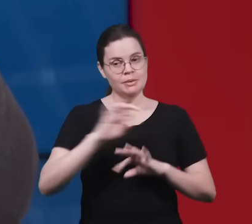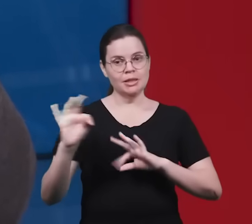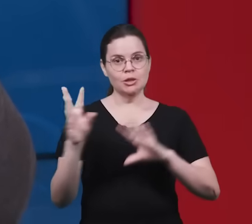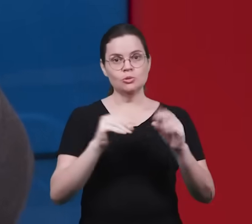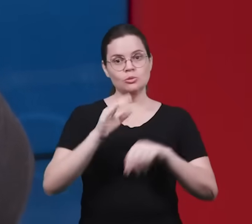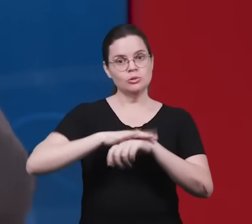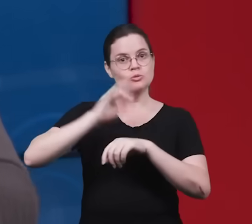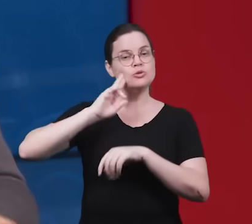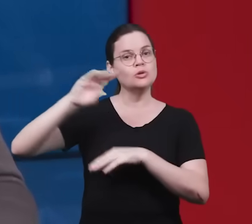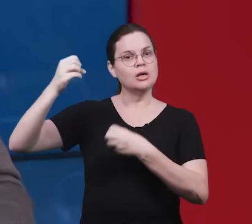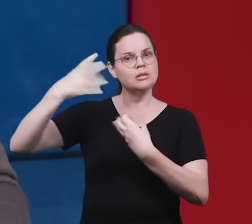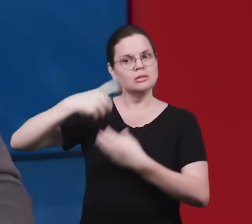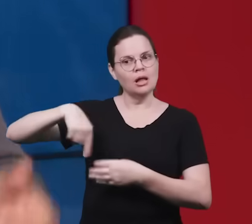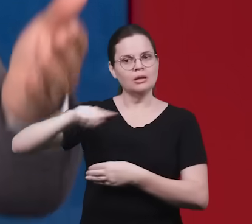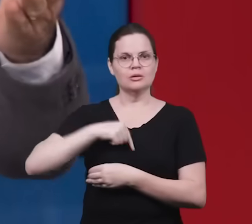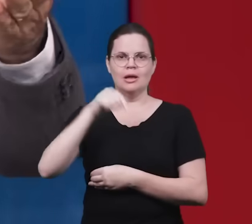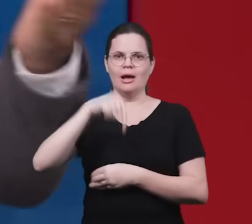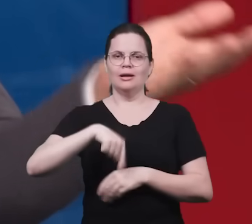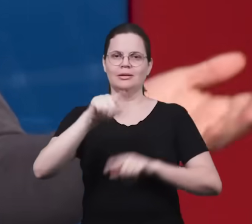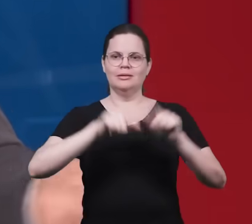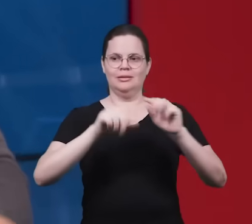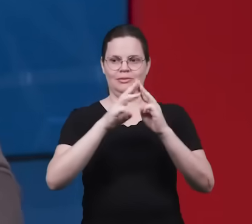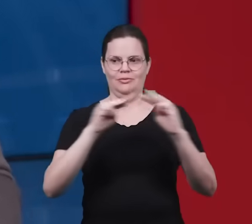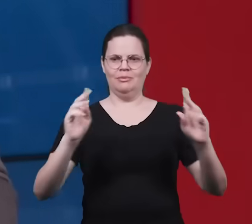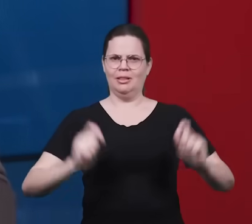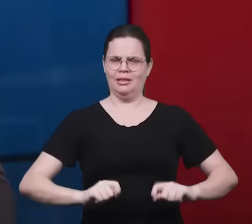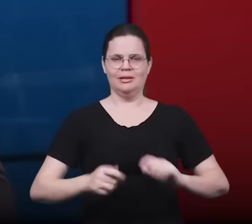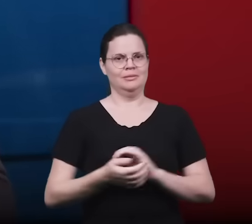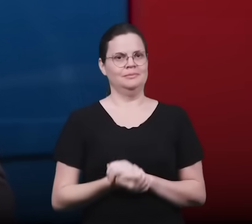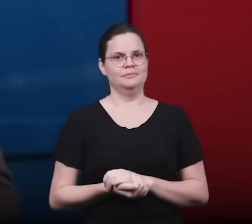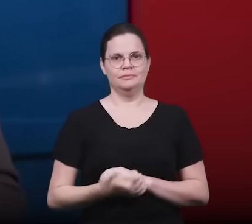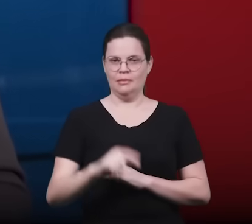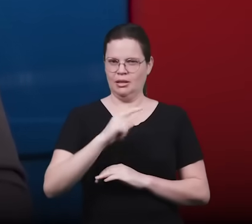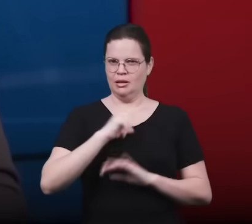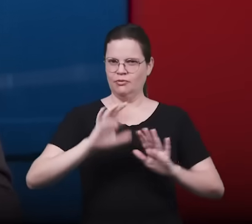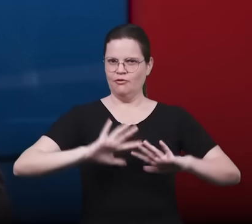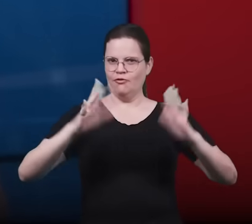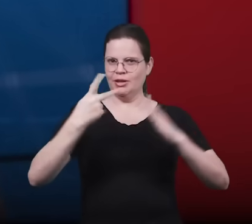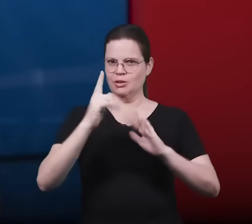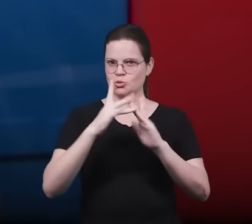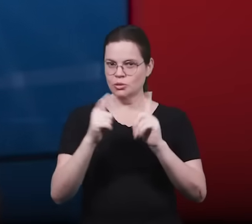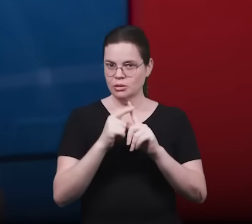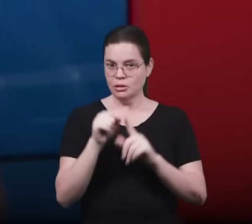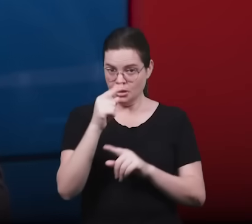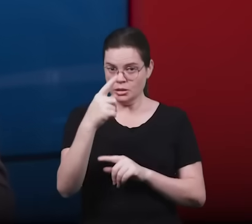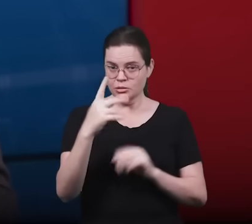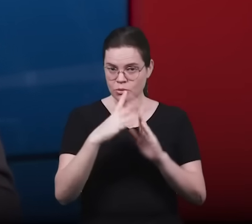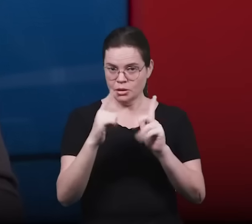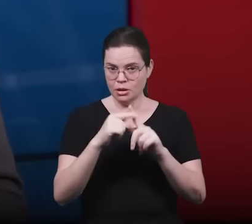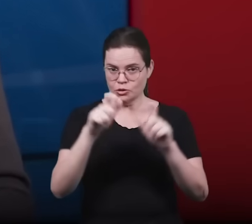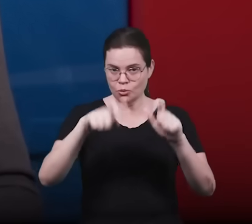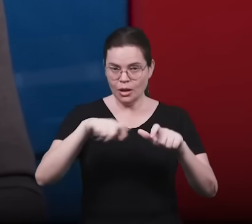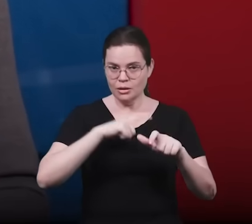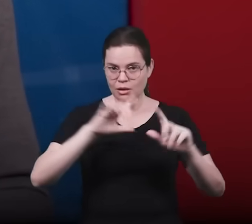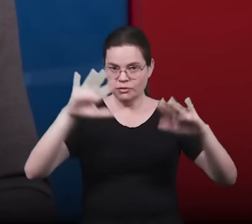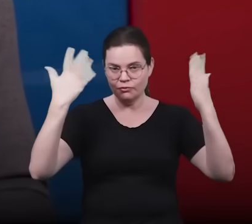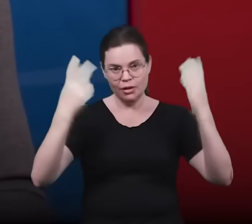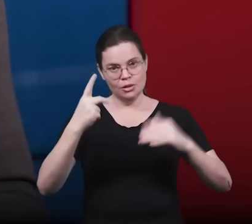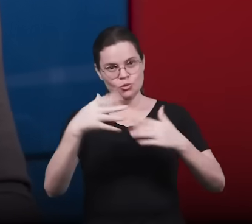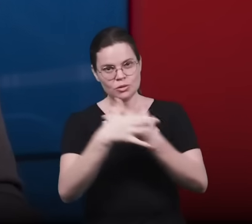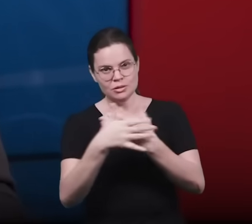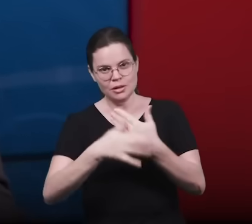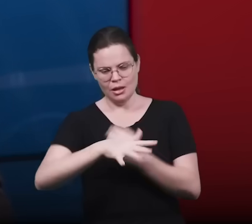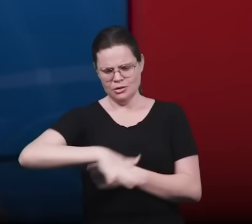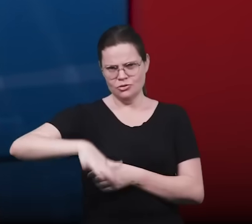os ensinamentos da parte do Senhor aqui pela TV Manaim. Bom, teve algum evento em sua igreja, aí na sua igreja local, aí